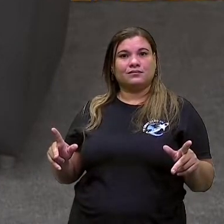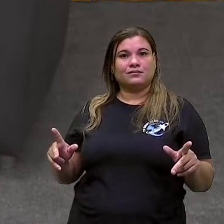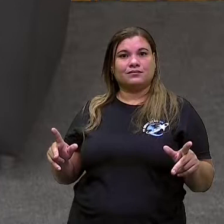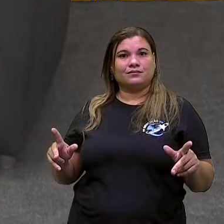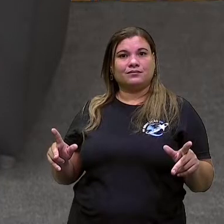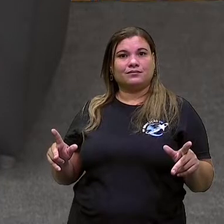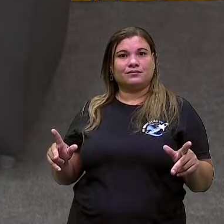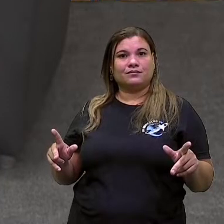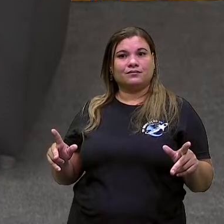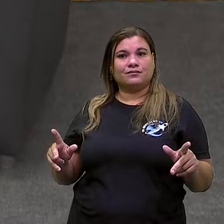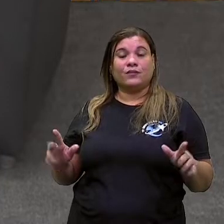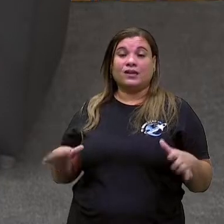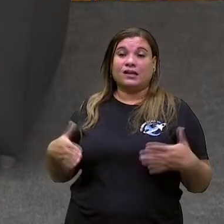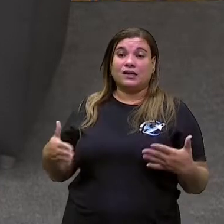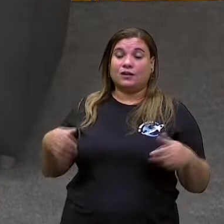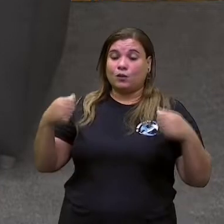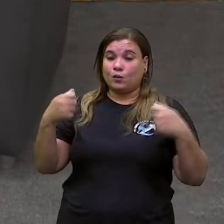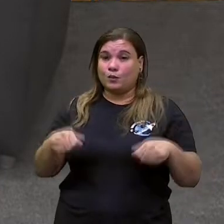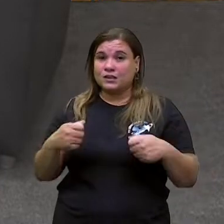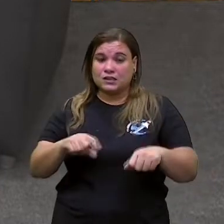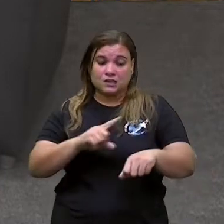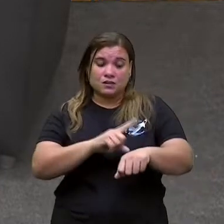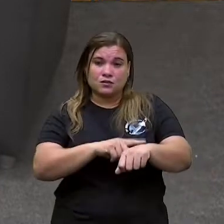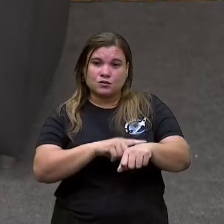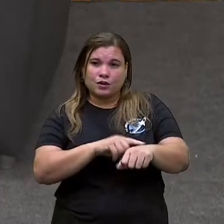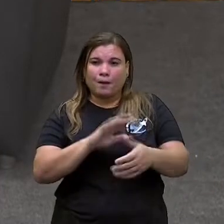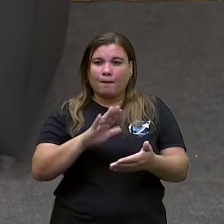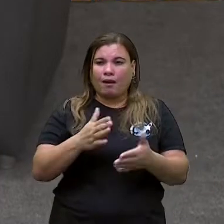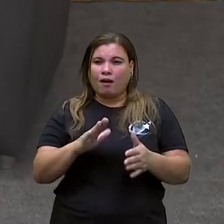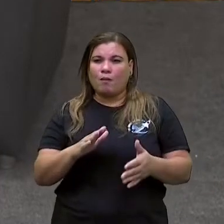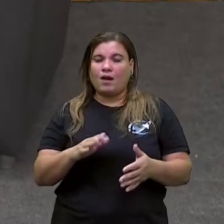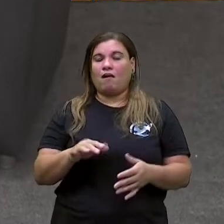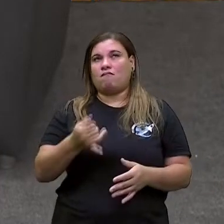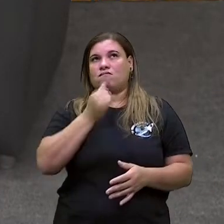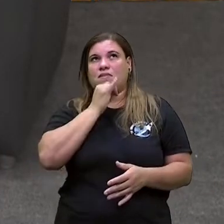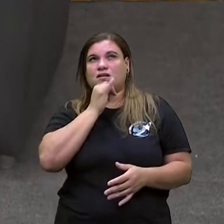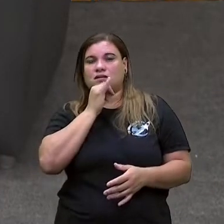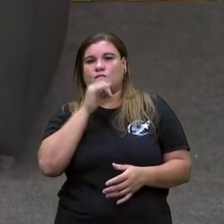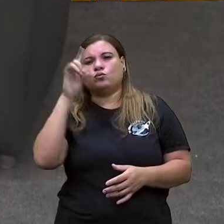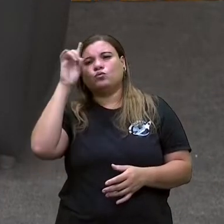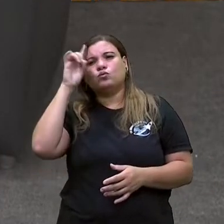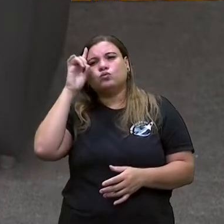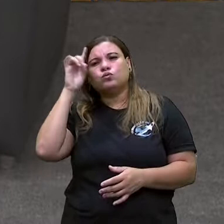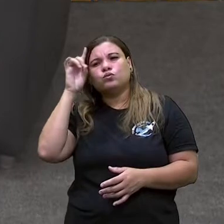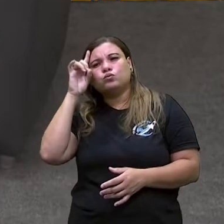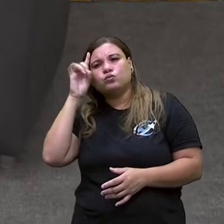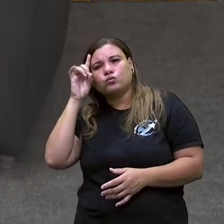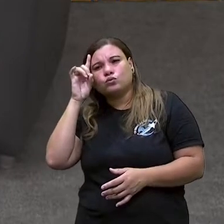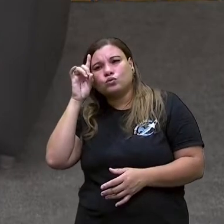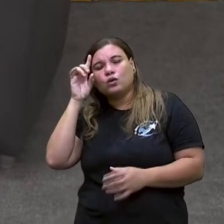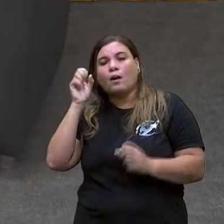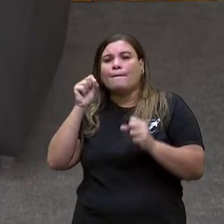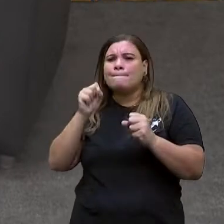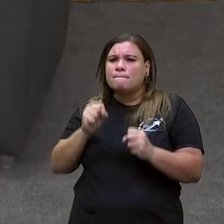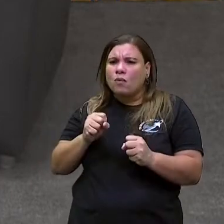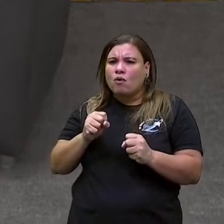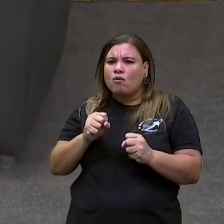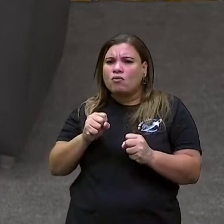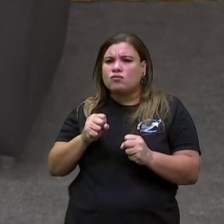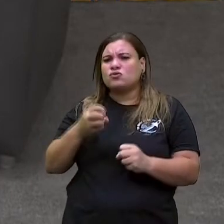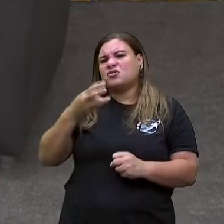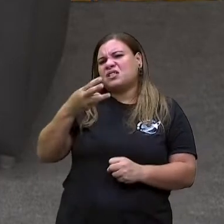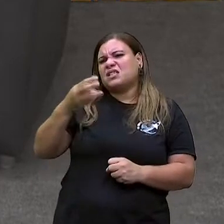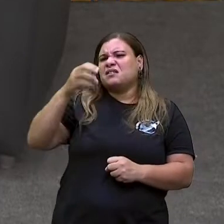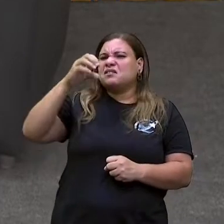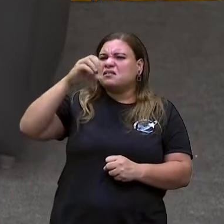Depois passar para meia hora por dia. É melhor ler meia hora todo dia do que ler 3 horas no final de semana.